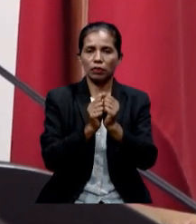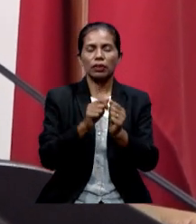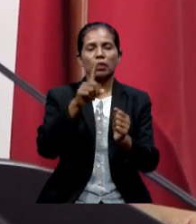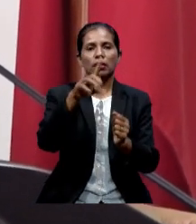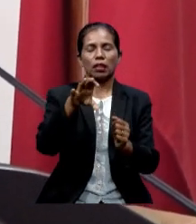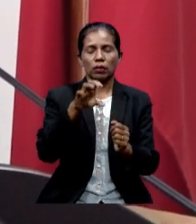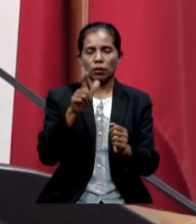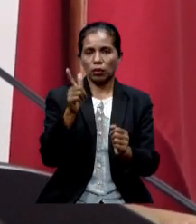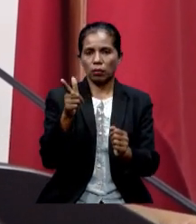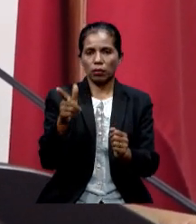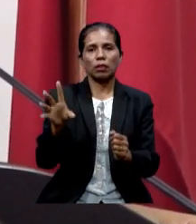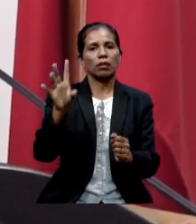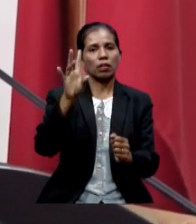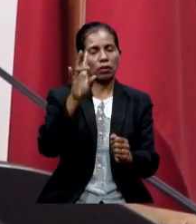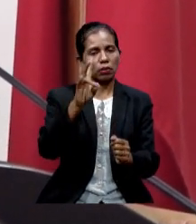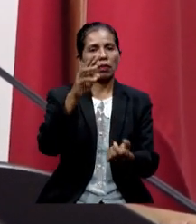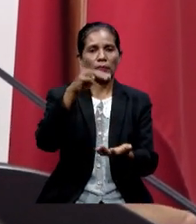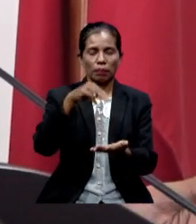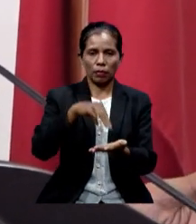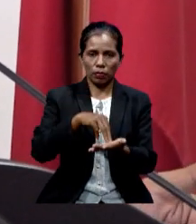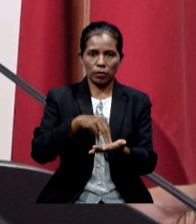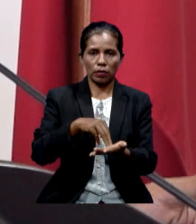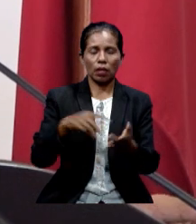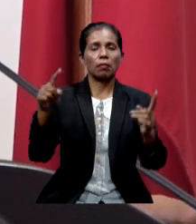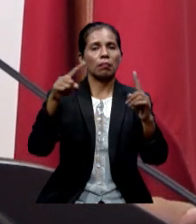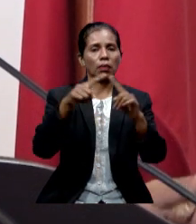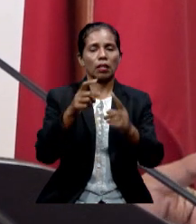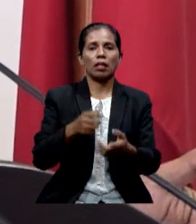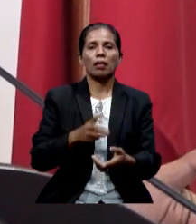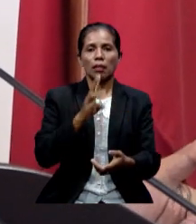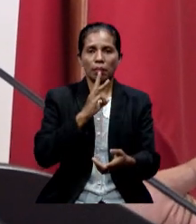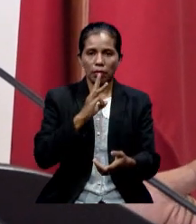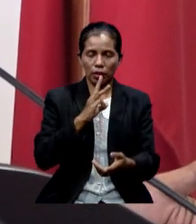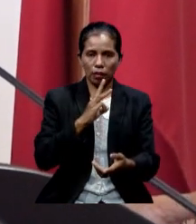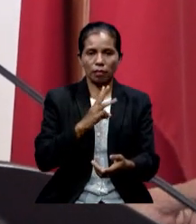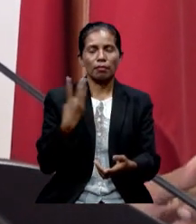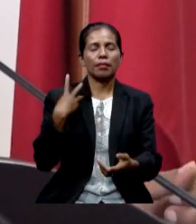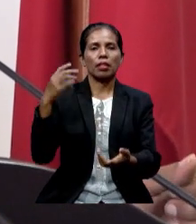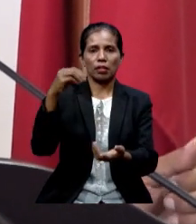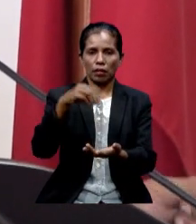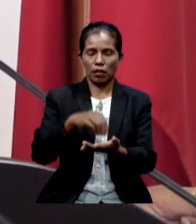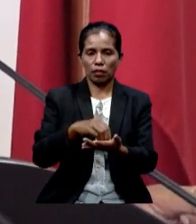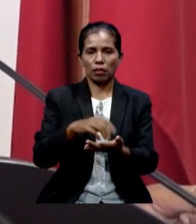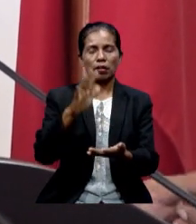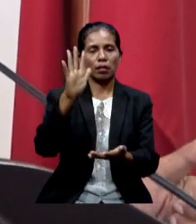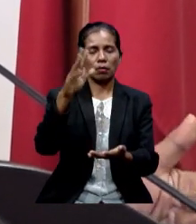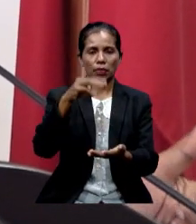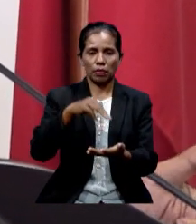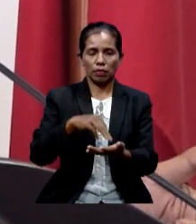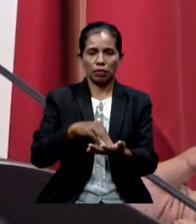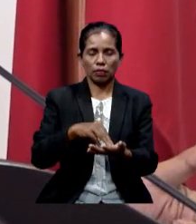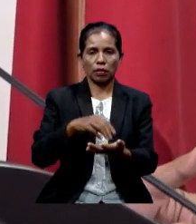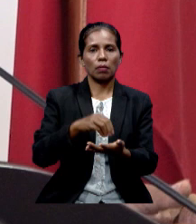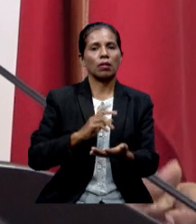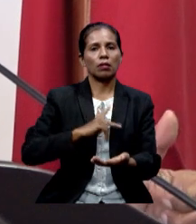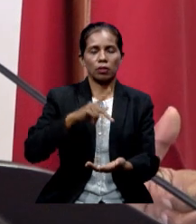127 milhões babe e 50 milhões ne aloka ba Lauten Los